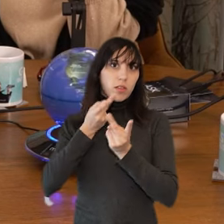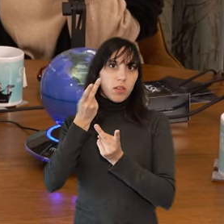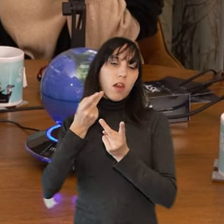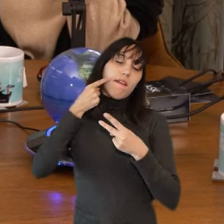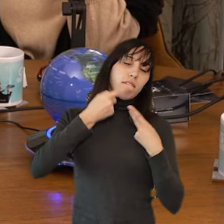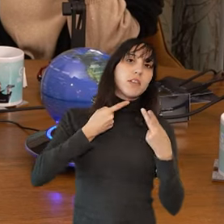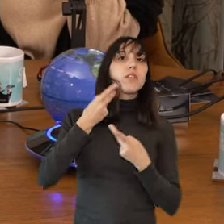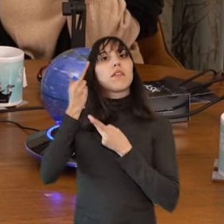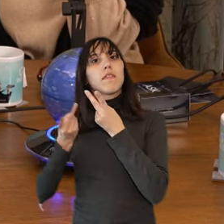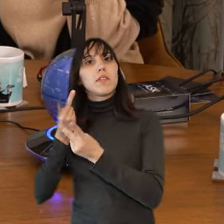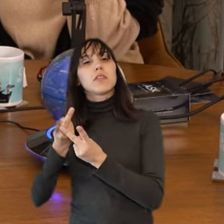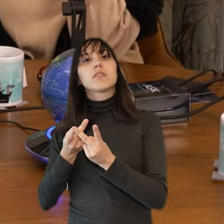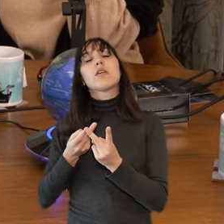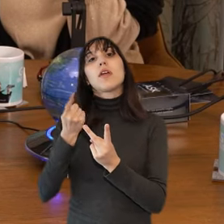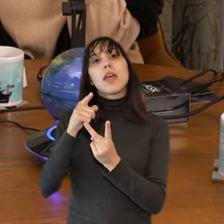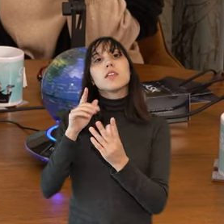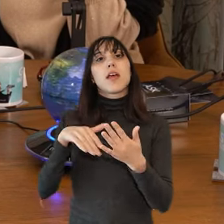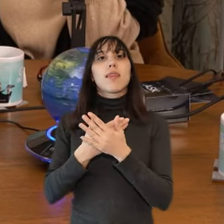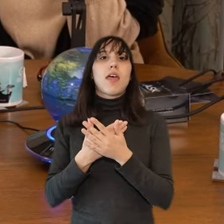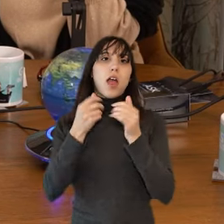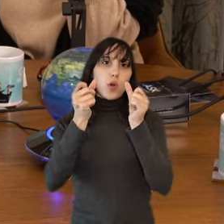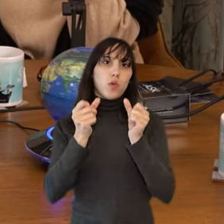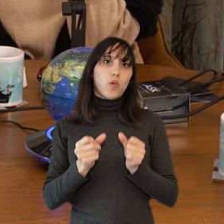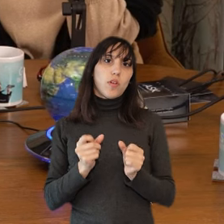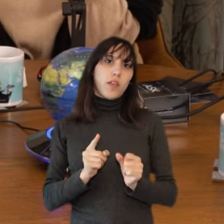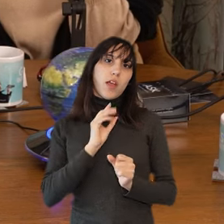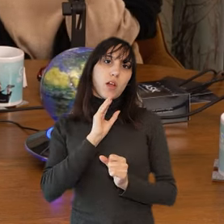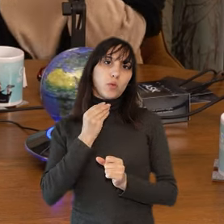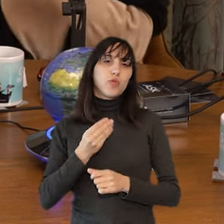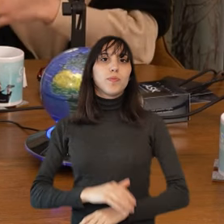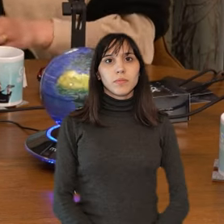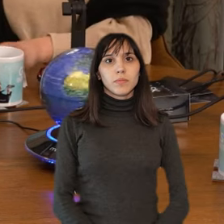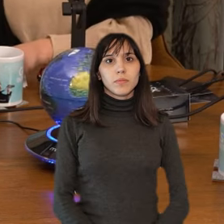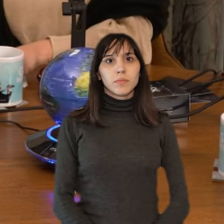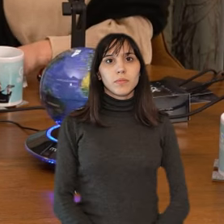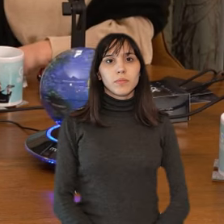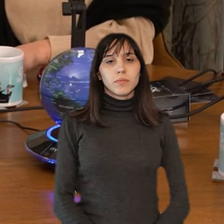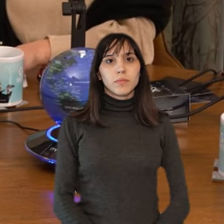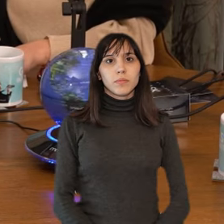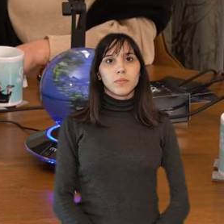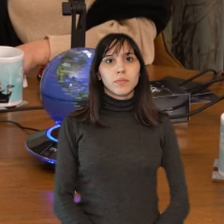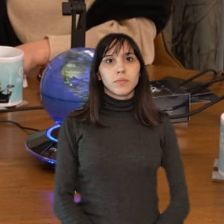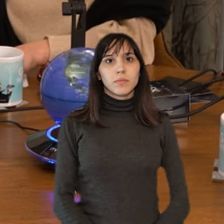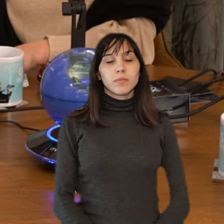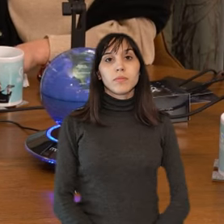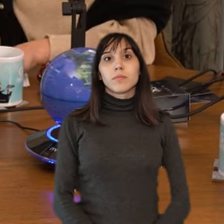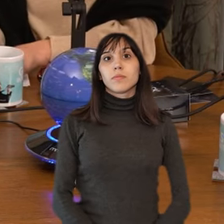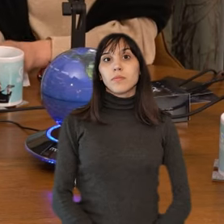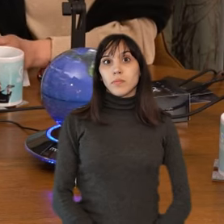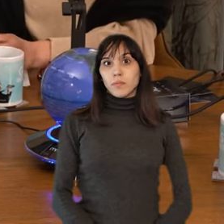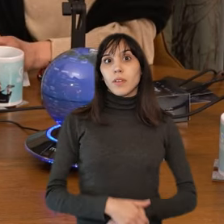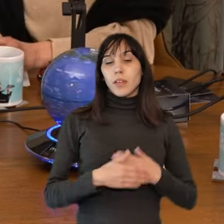a partir desta avaliação que nós obtemos as classificações dos nossos alunos portanto nós fazemos toda a